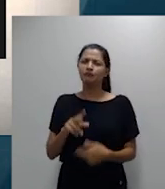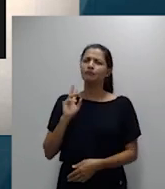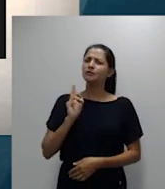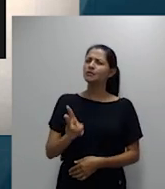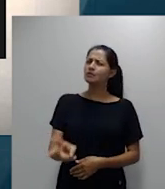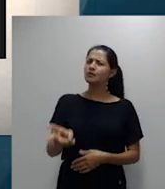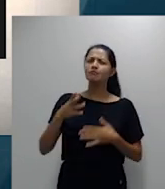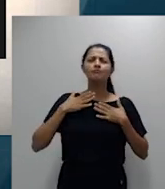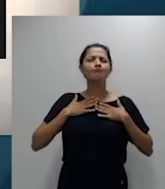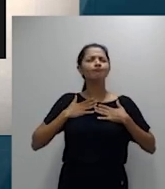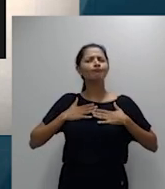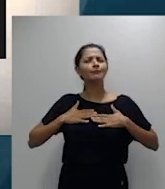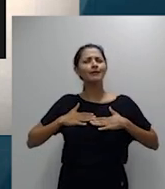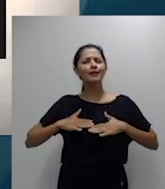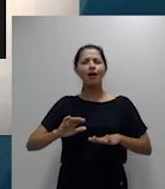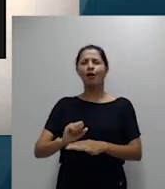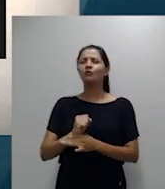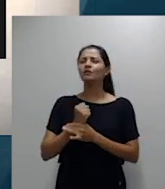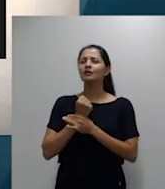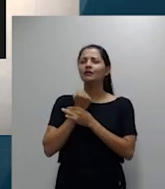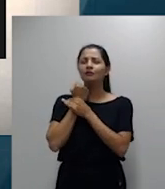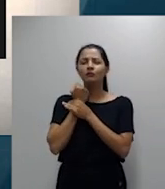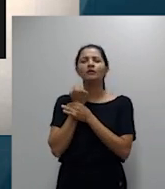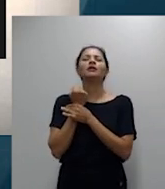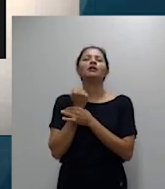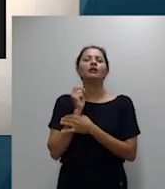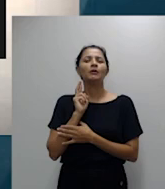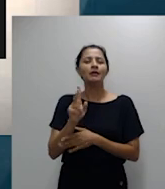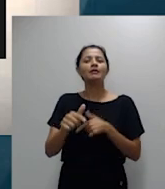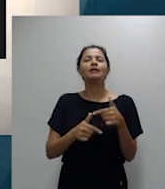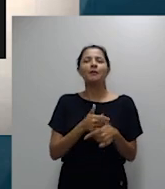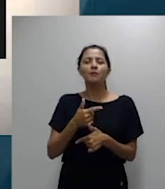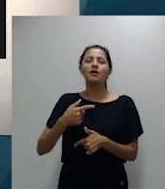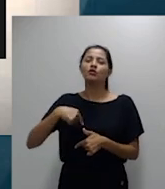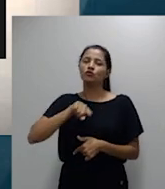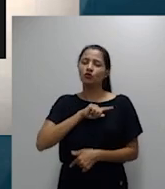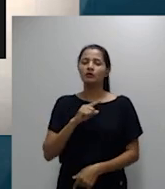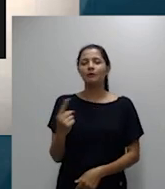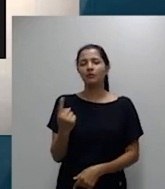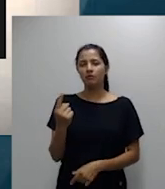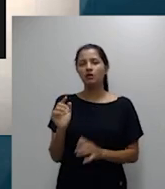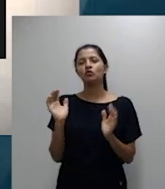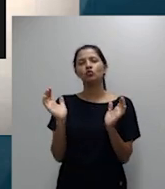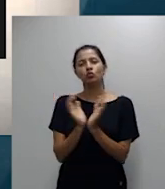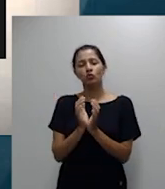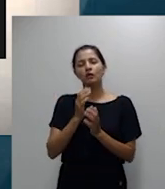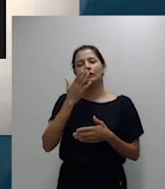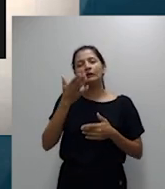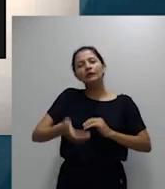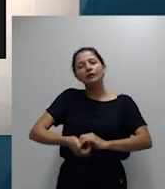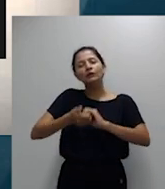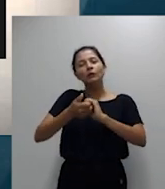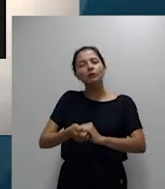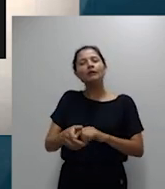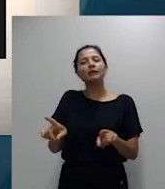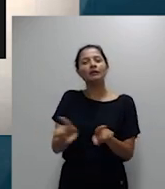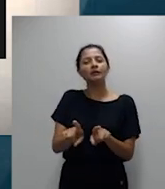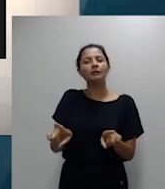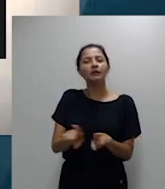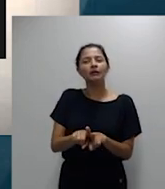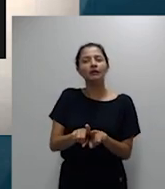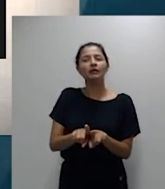tranquila segura a trabalhos afetos na nossa primeira turma e cumprimentar igual também